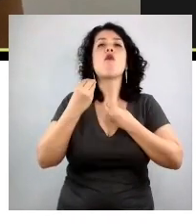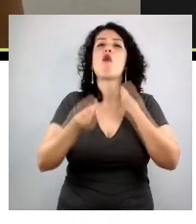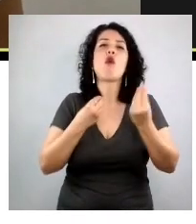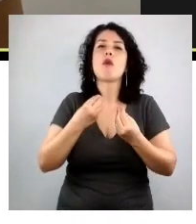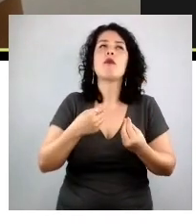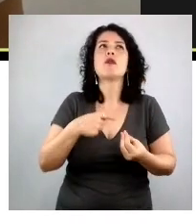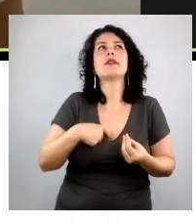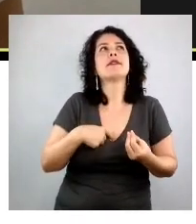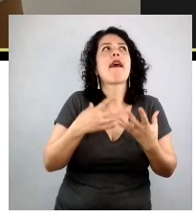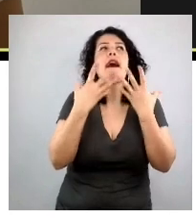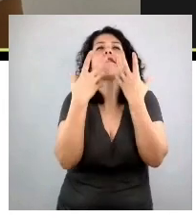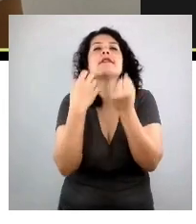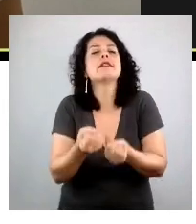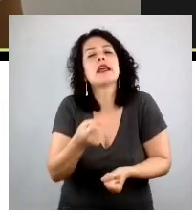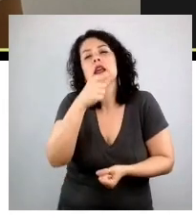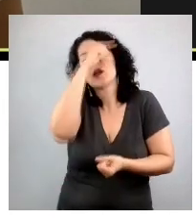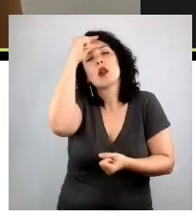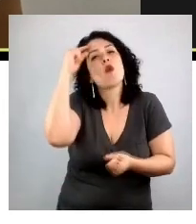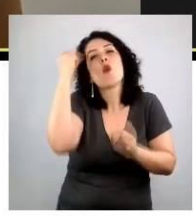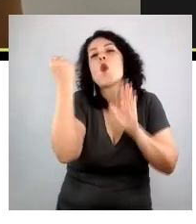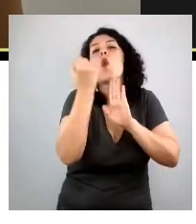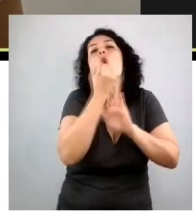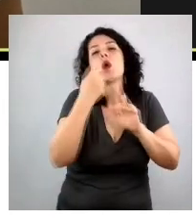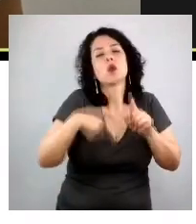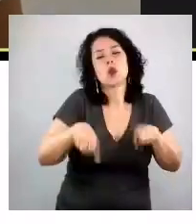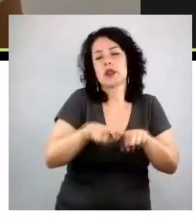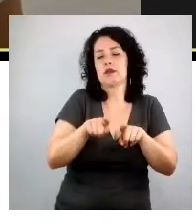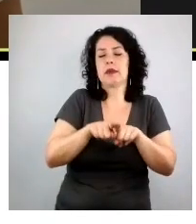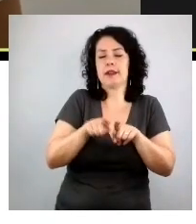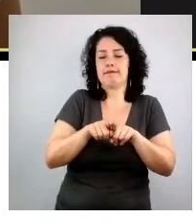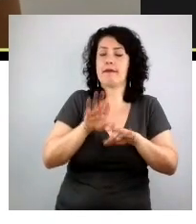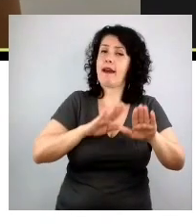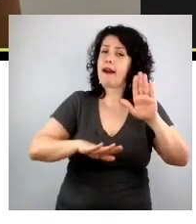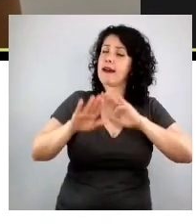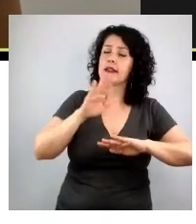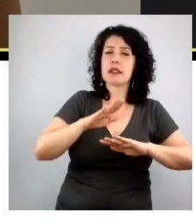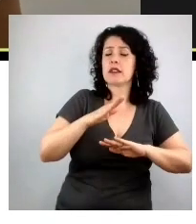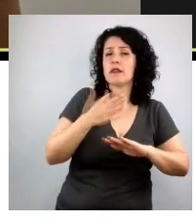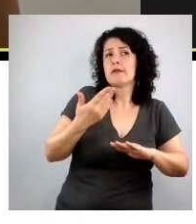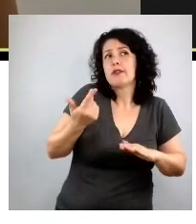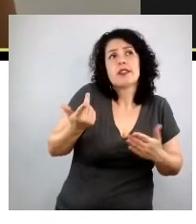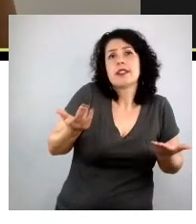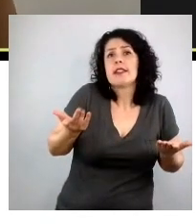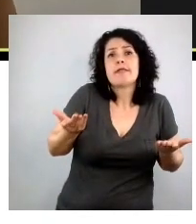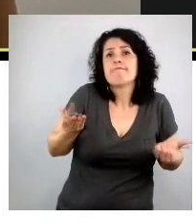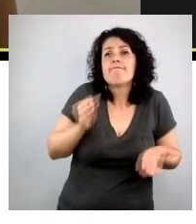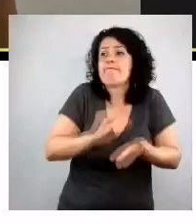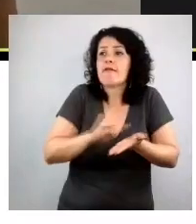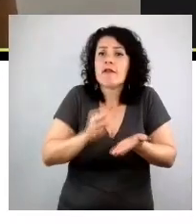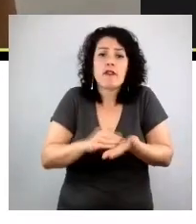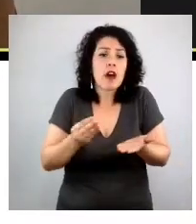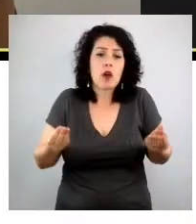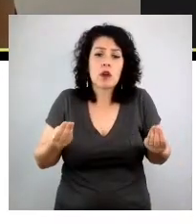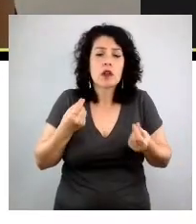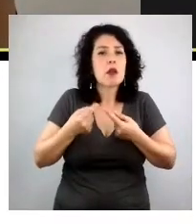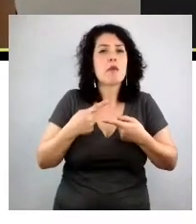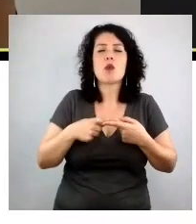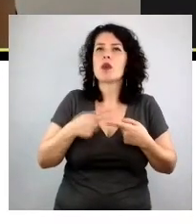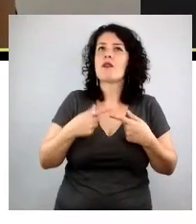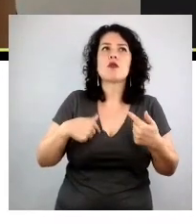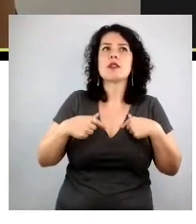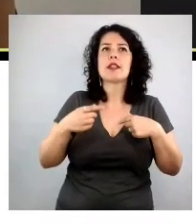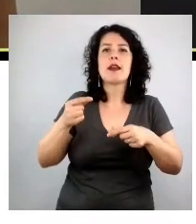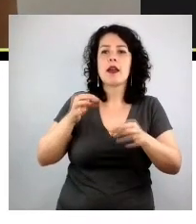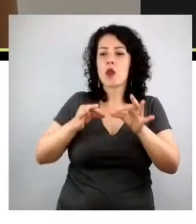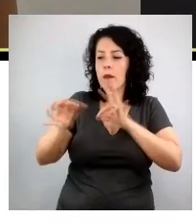está preparado para receber aquele rótulo. Às vezes você não está preparado, porque você não se permitiu estar preparado. Então, assim, como você falou lá